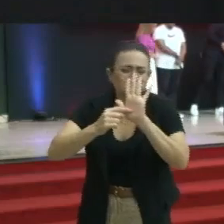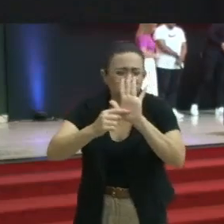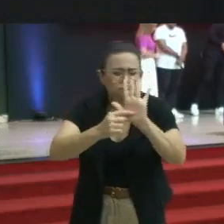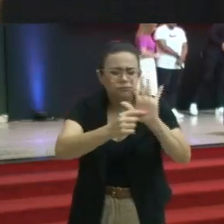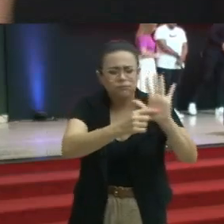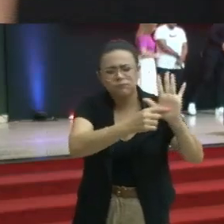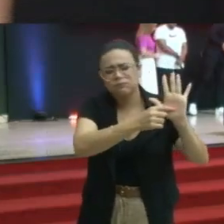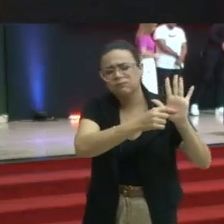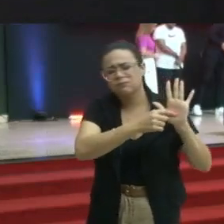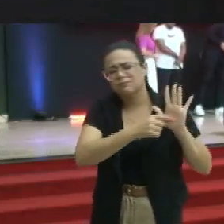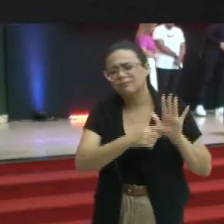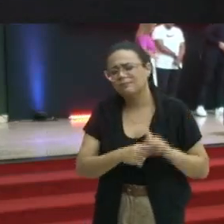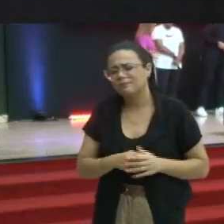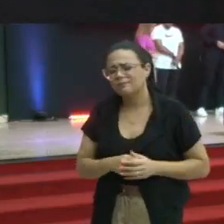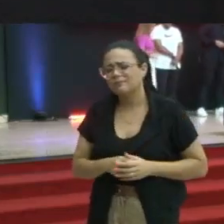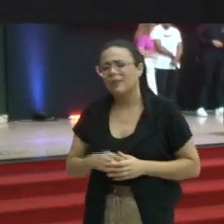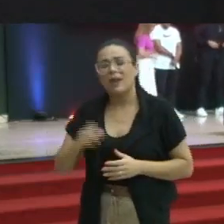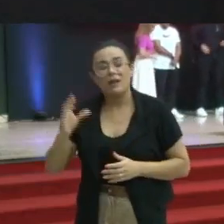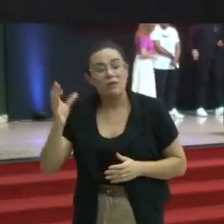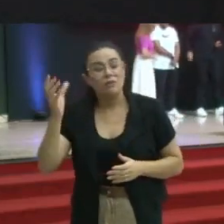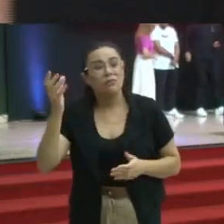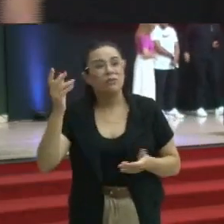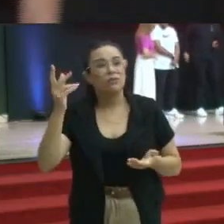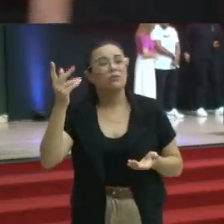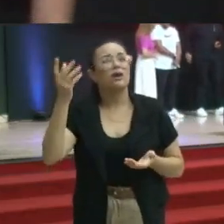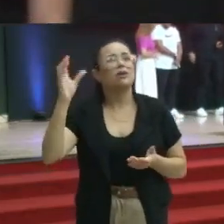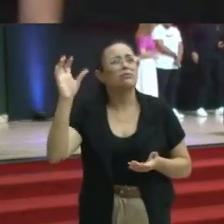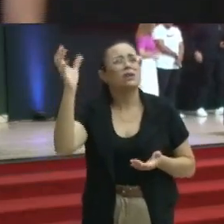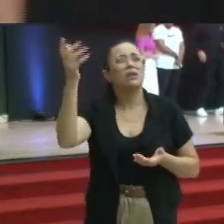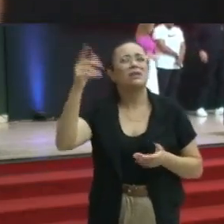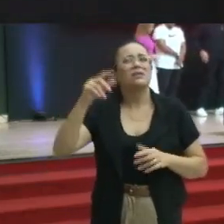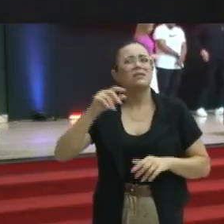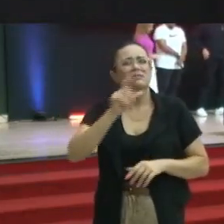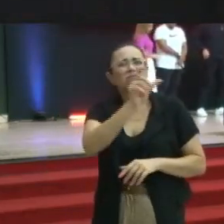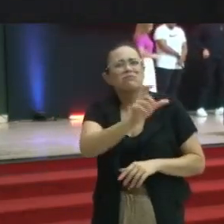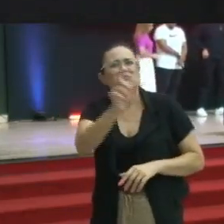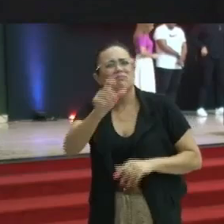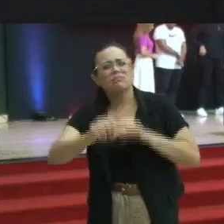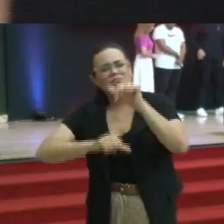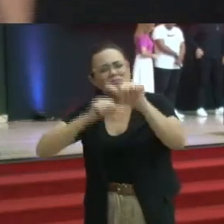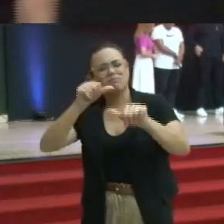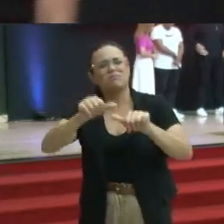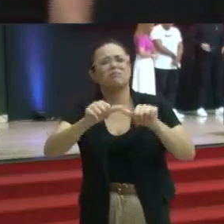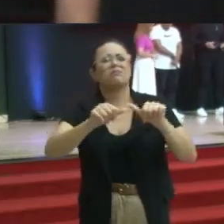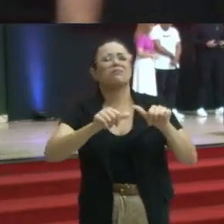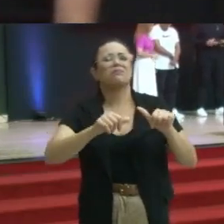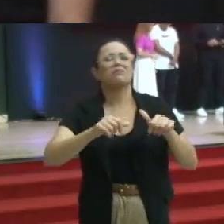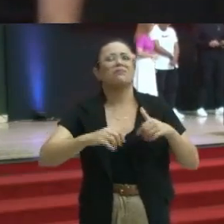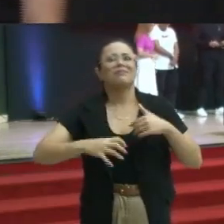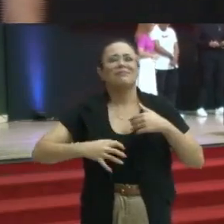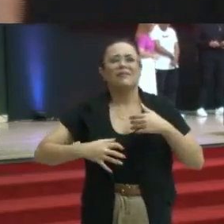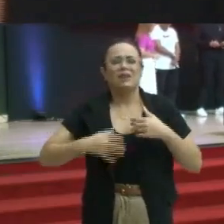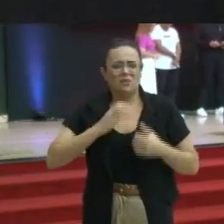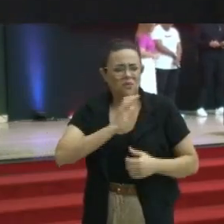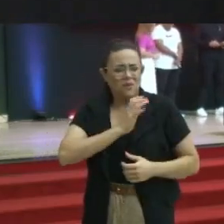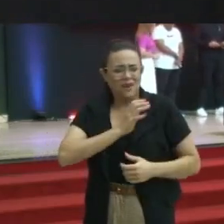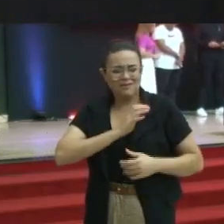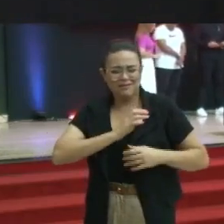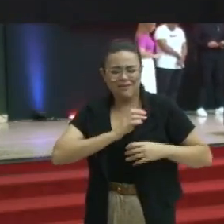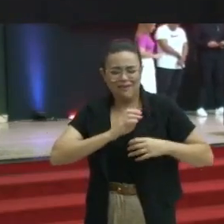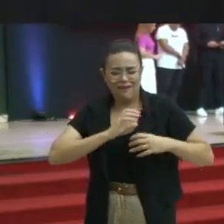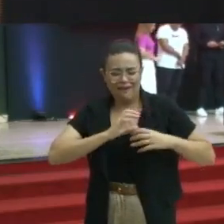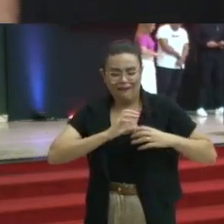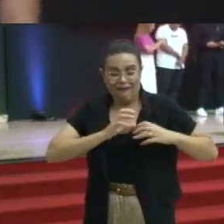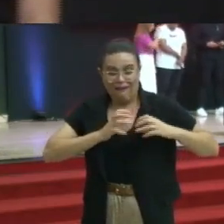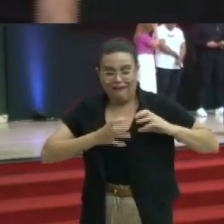se manifeste e essa pessoa saia transformada, mudada, quebrantada pelo poder do